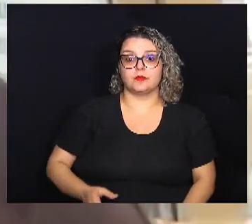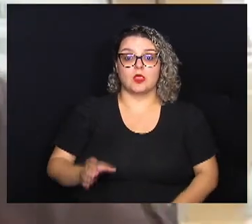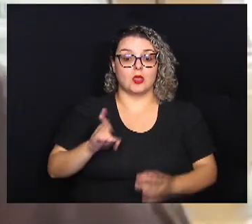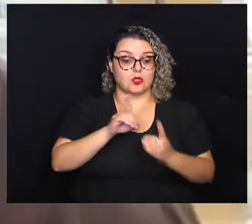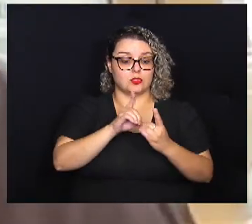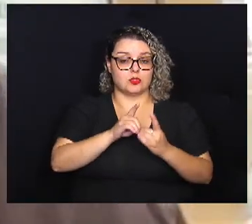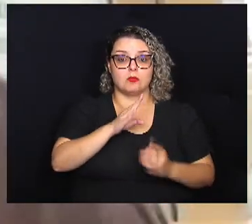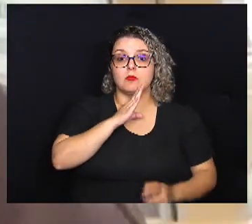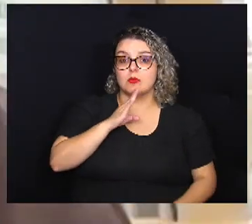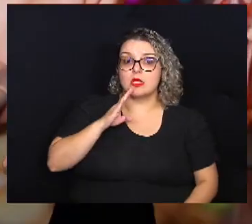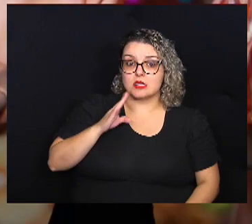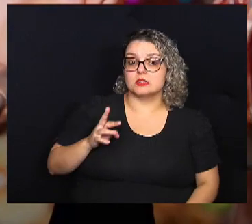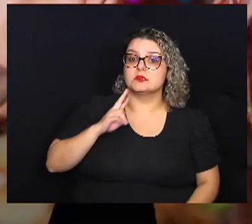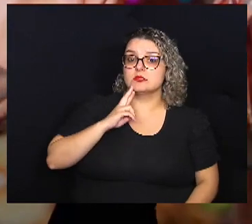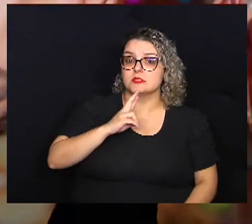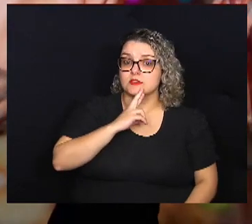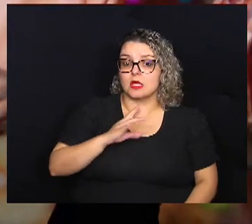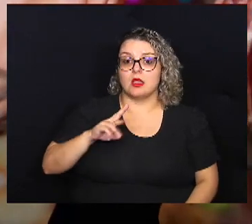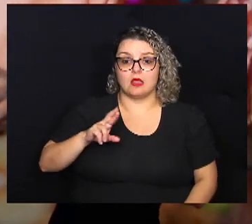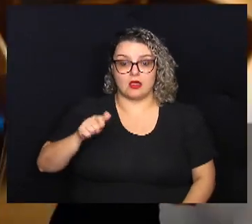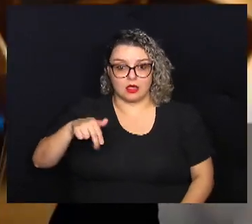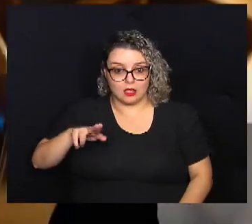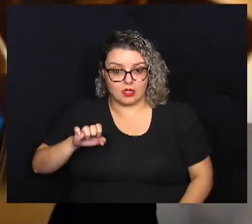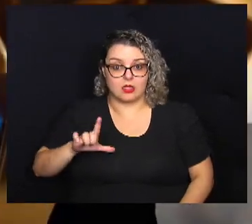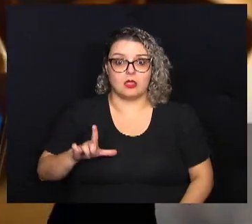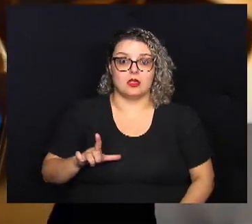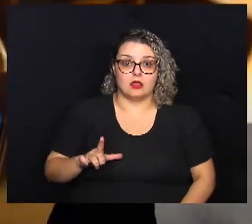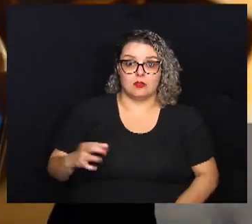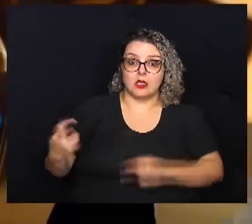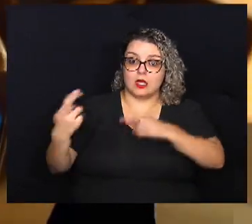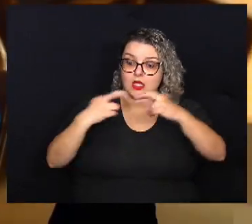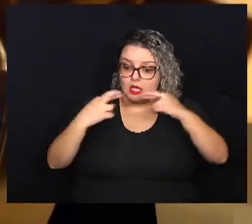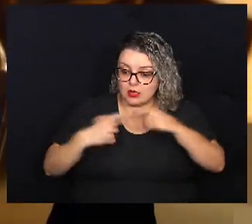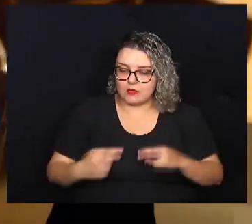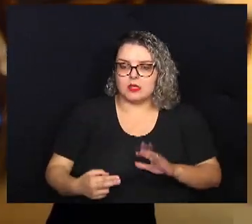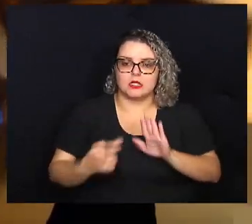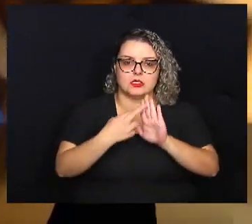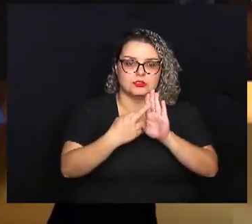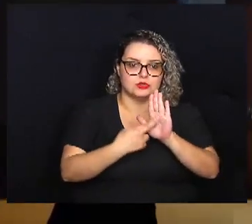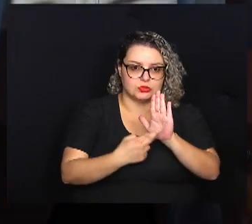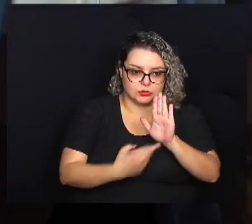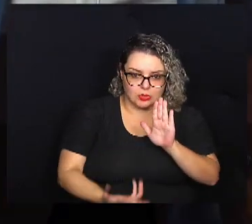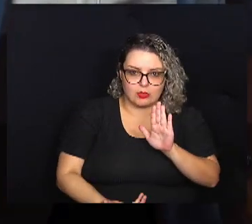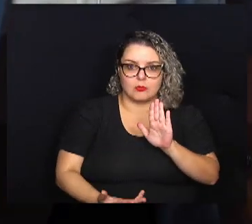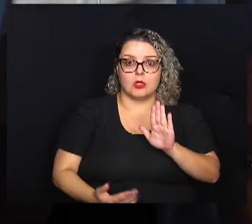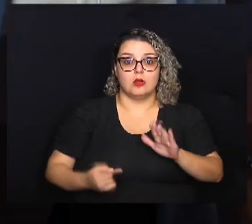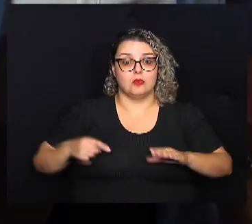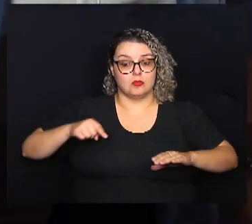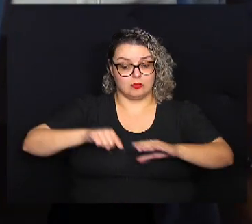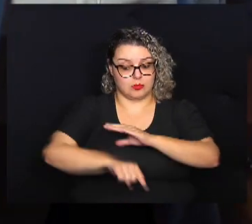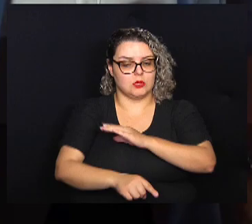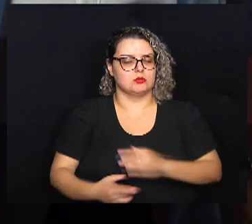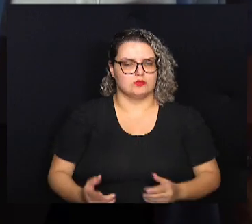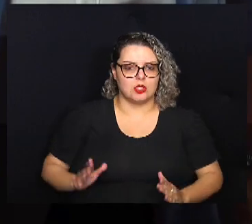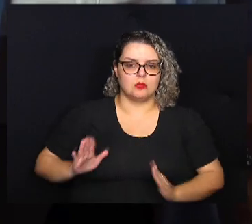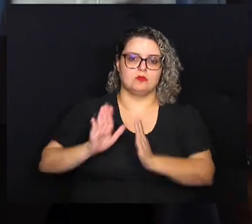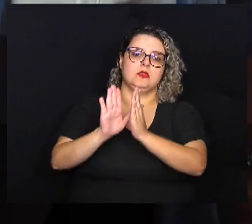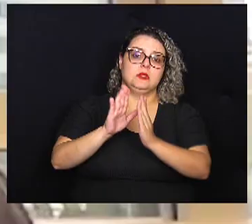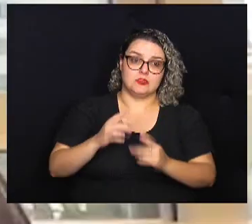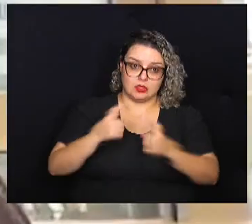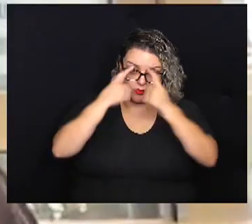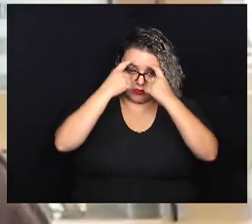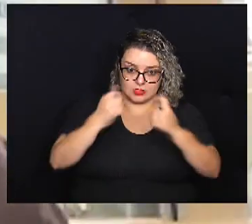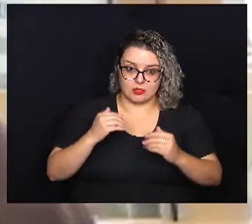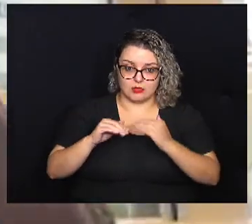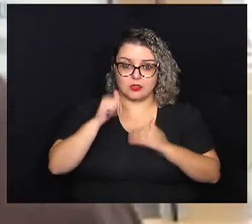restaurantes, Raquel Carvalhais, avalia o protocolo como um avanço importante no enfrentamento à violência contra a